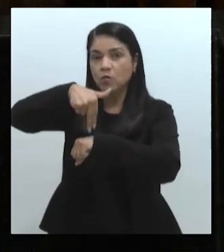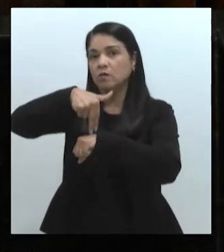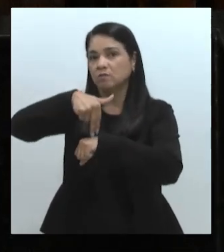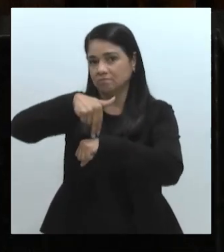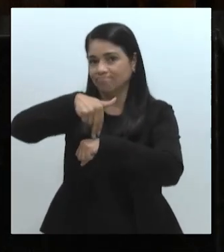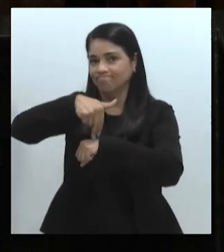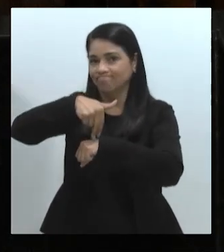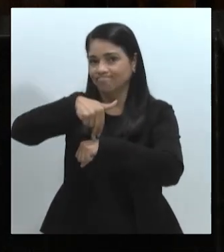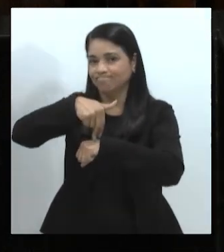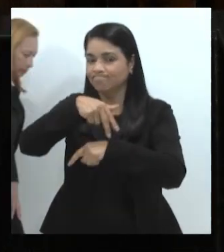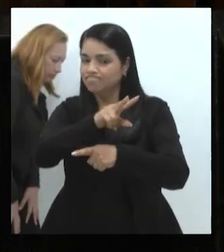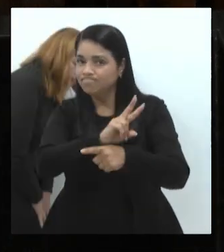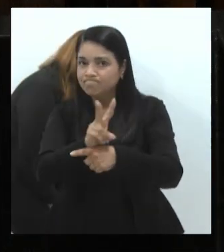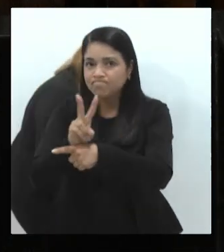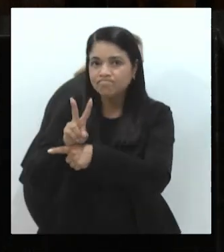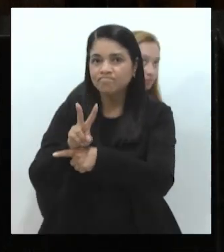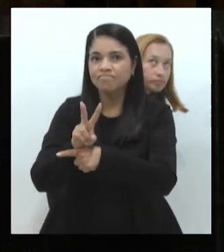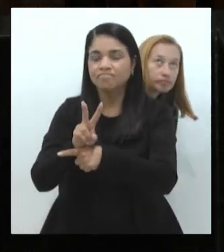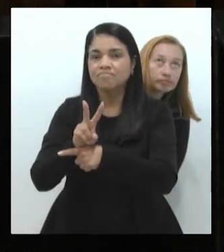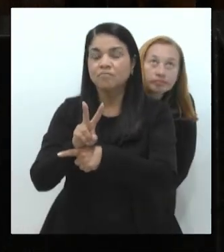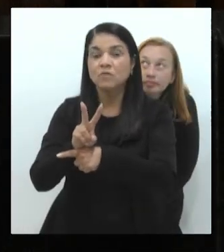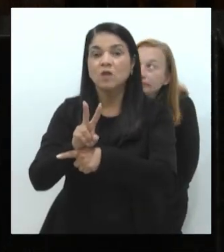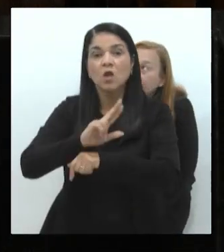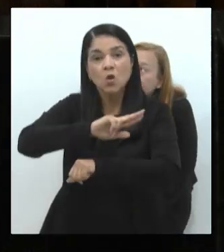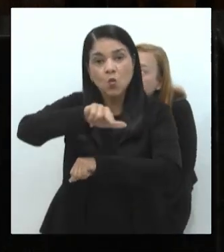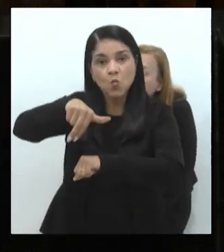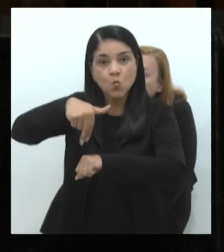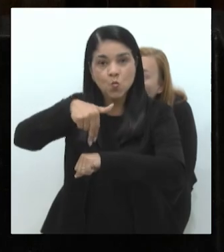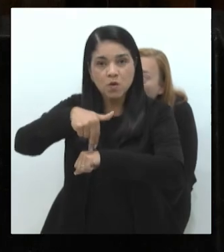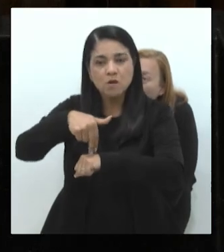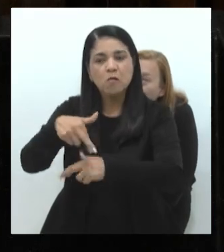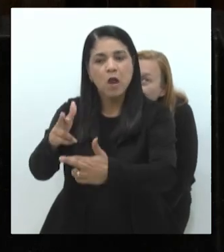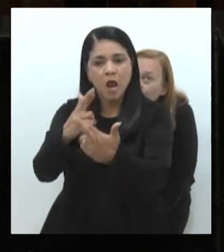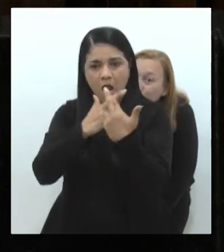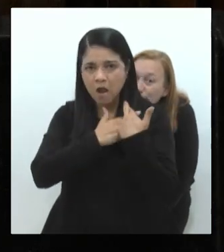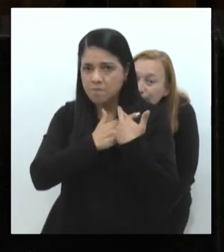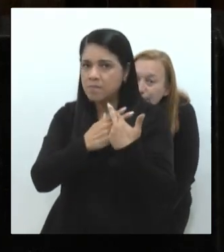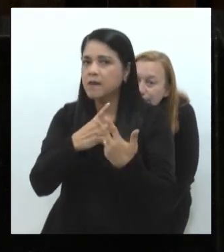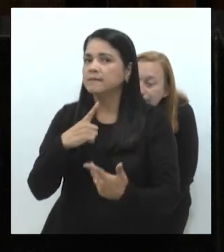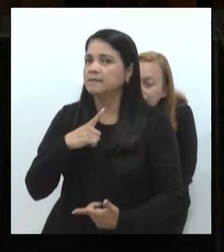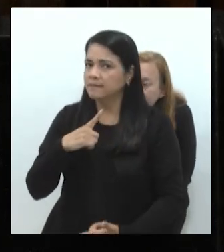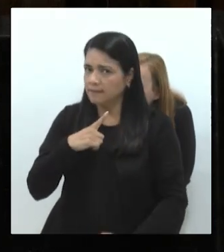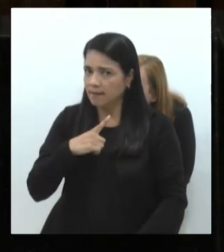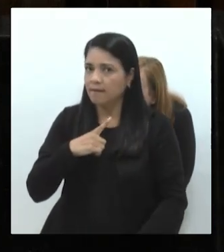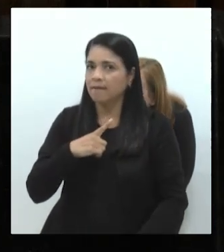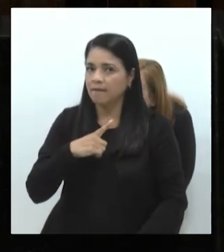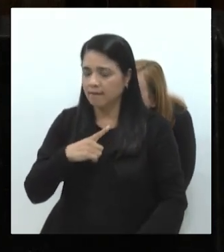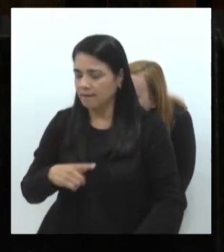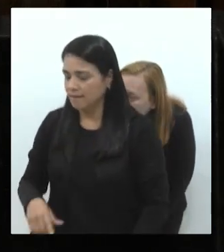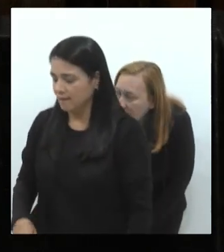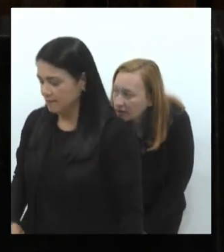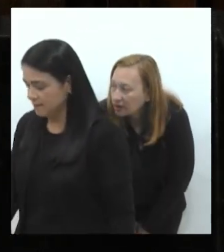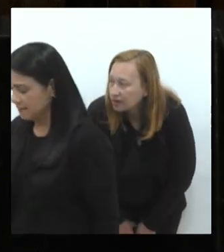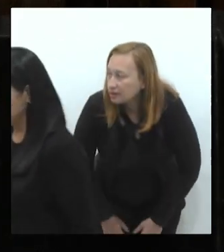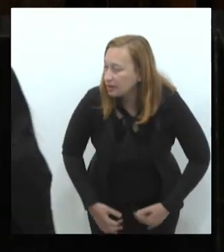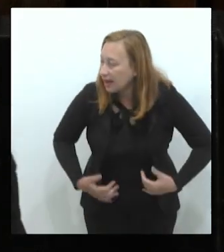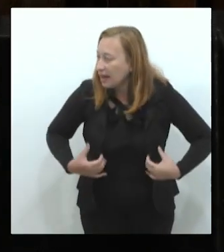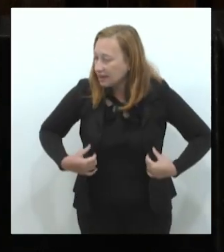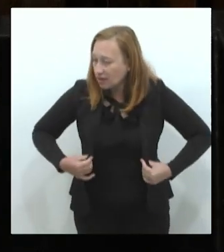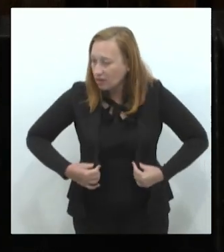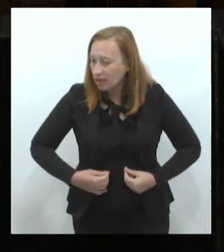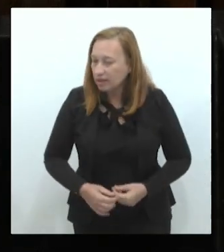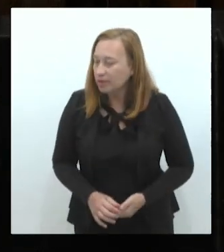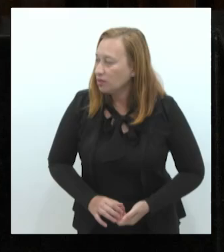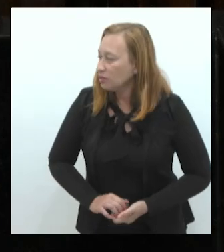Então, a União tem um quinhão imenso de responsabilidade. Mas existe algo mais